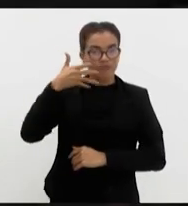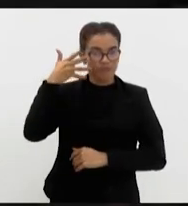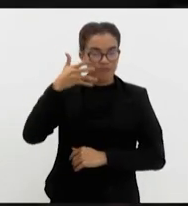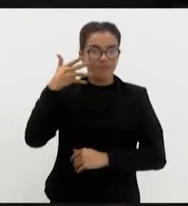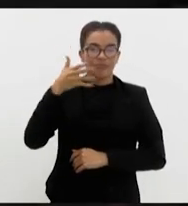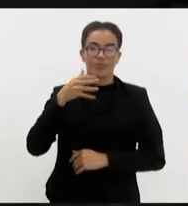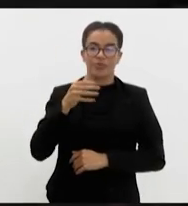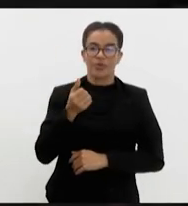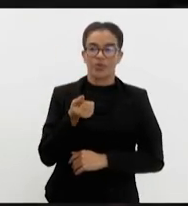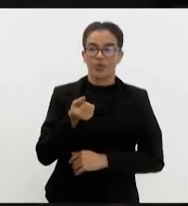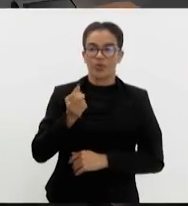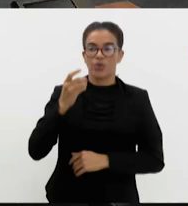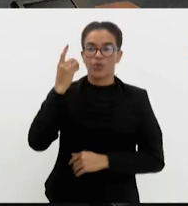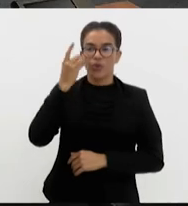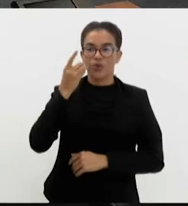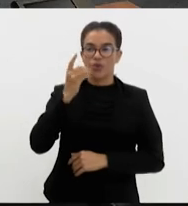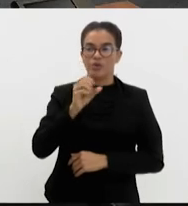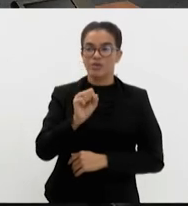Dr